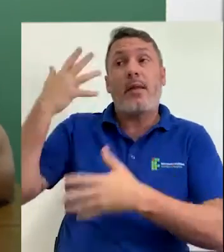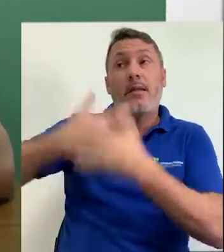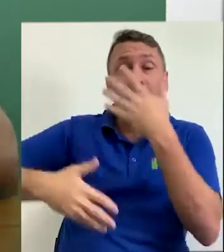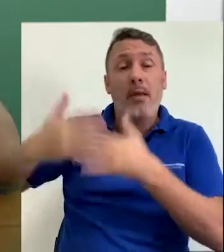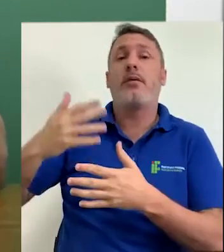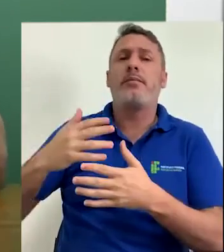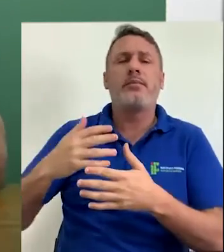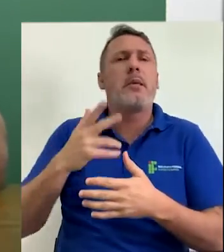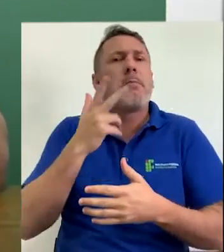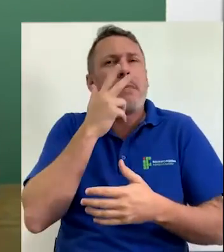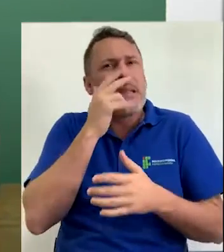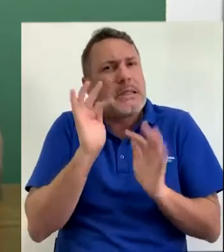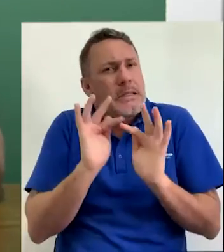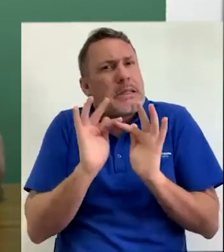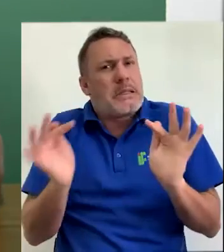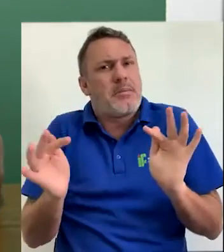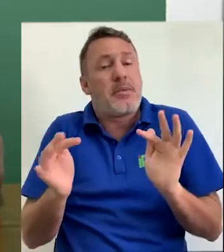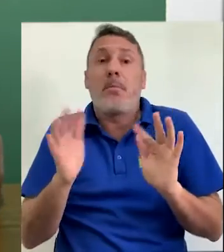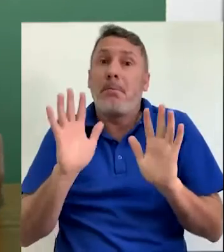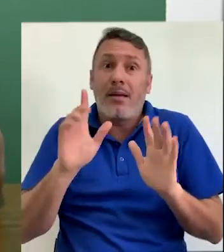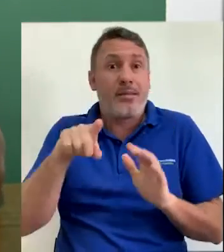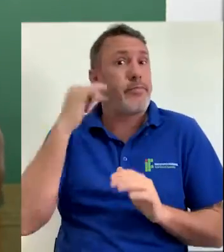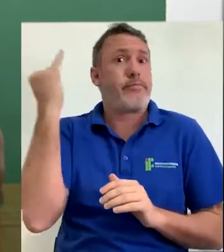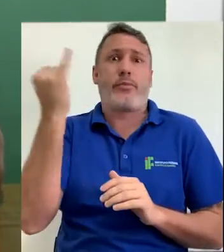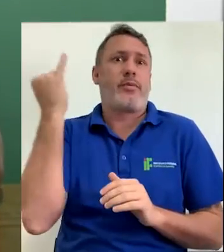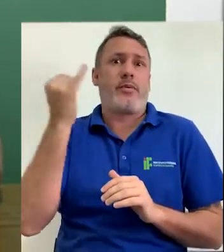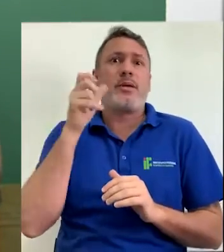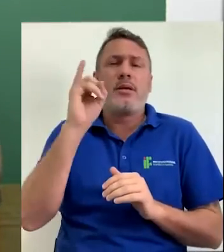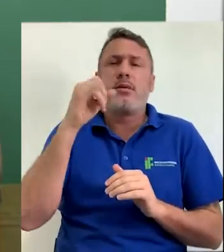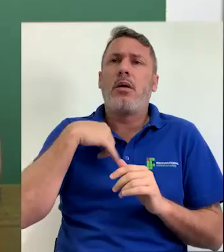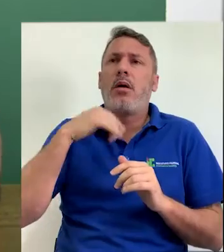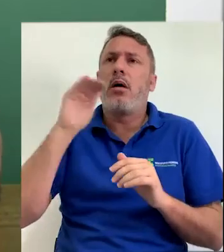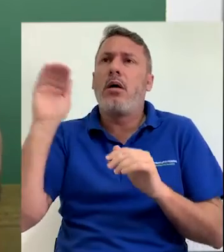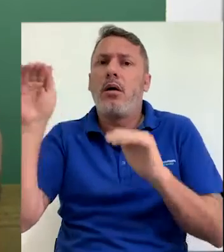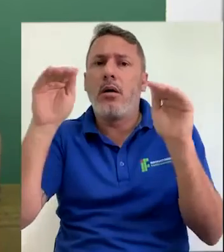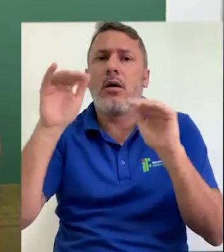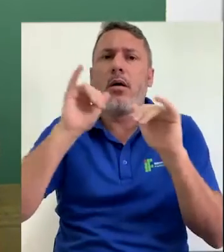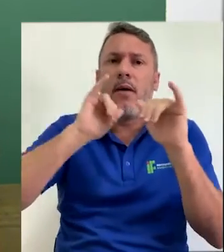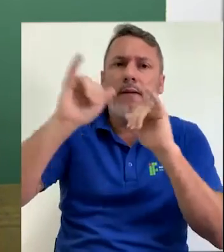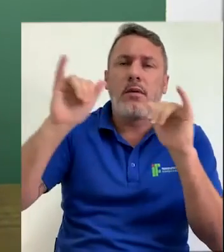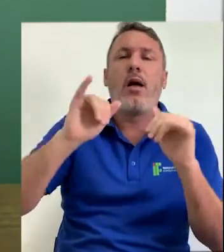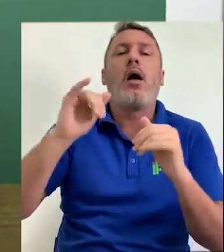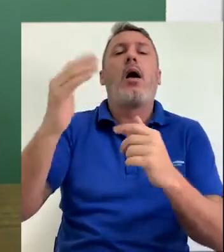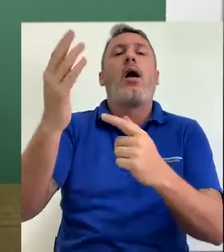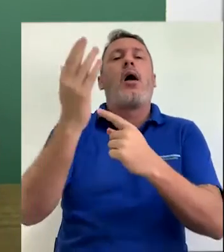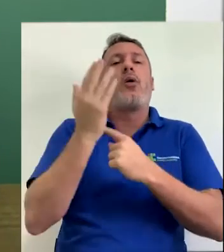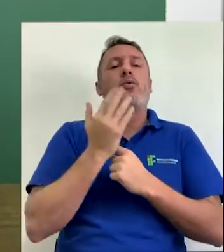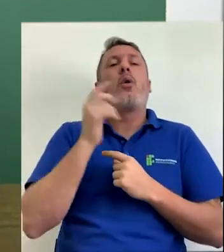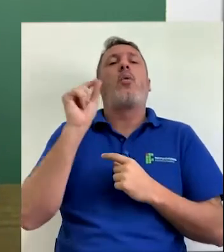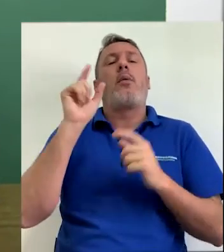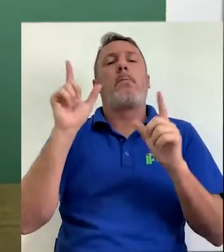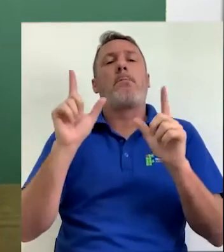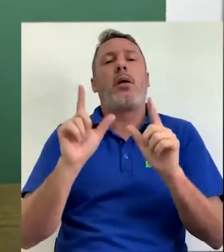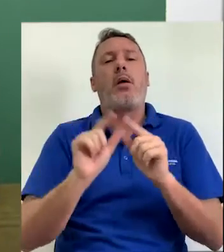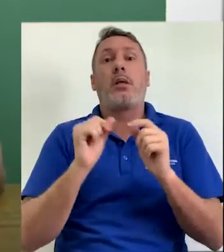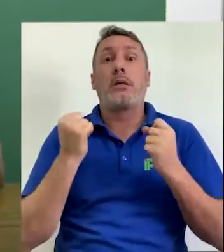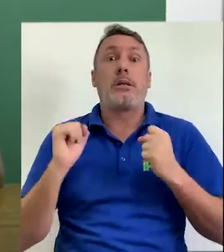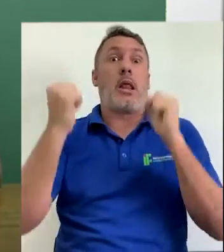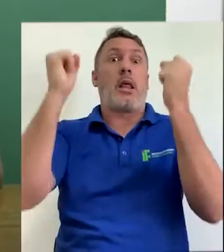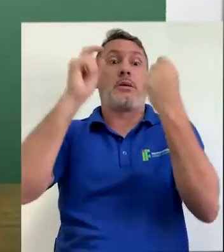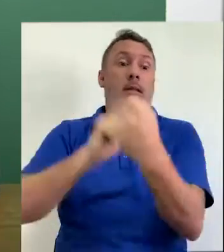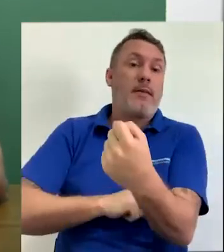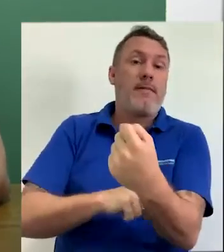Pequenas ações, pequenas atitudes nos ajudam a evitar um pouco de estresse dentro de